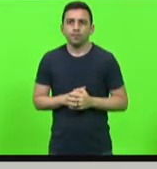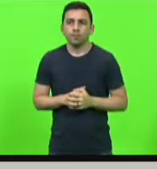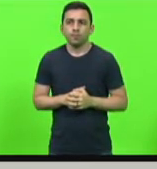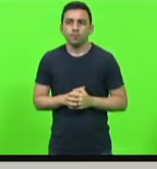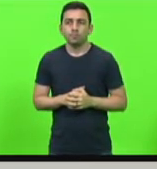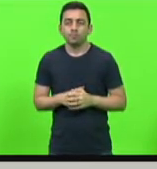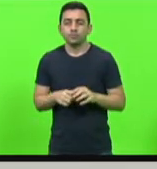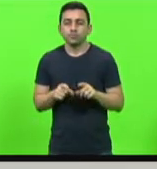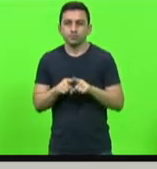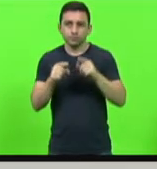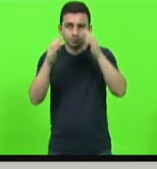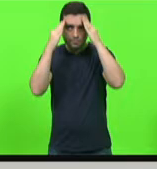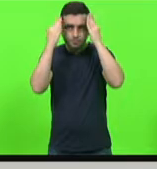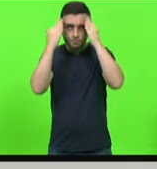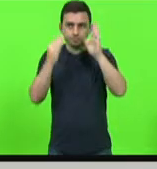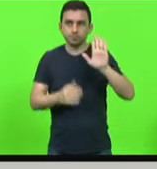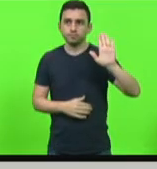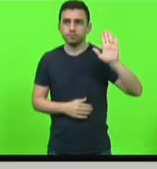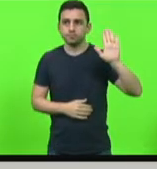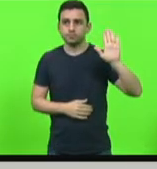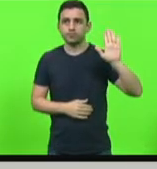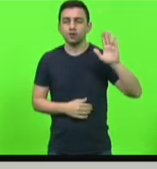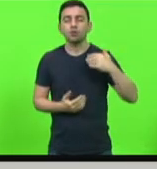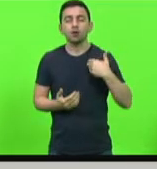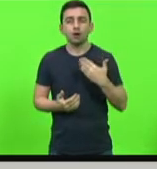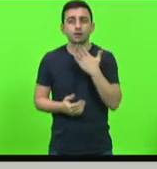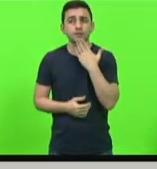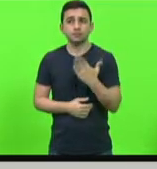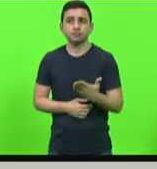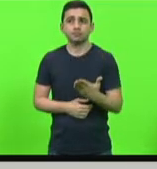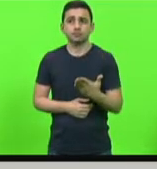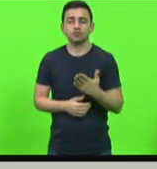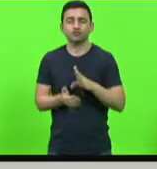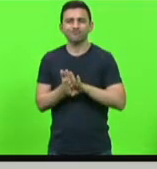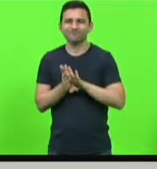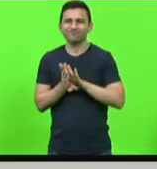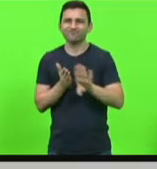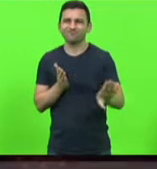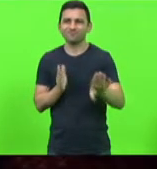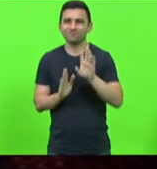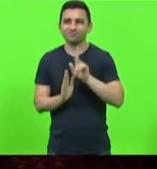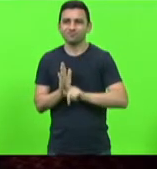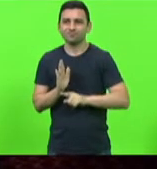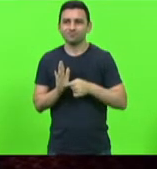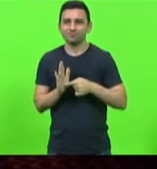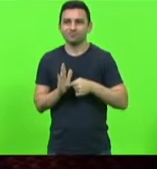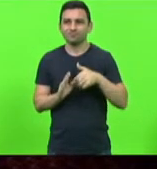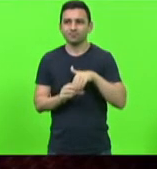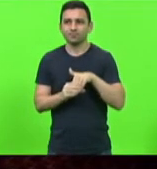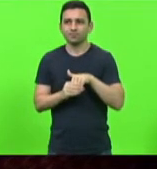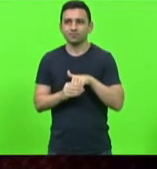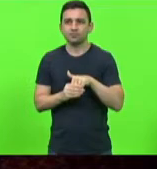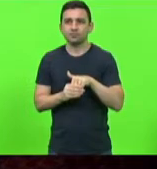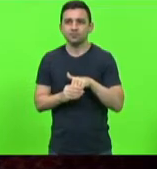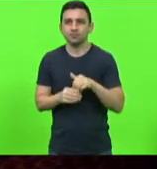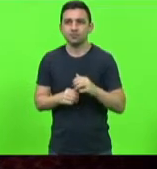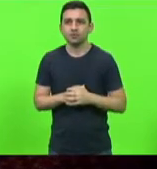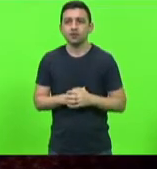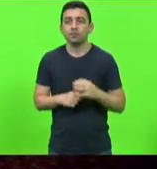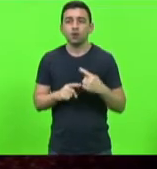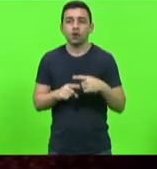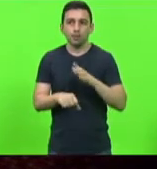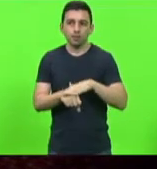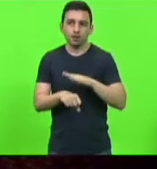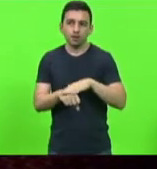Zé Milton Schaefer. Queria fazer um requerimento aqui para poder retirar esse projeto de votação, tendo em vista que a autora do